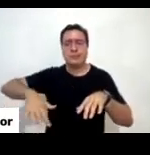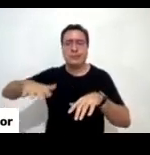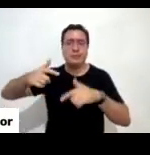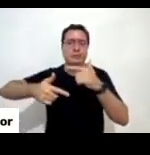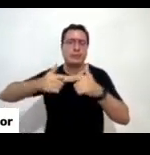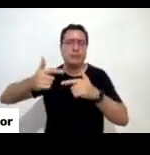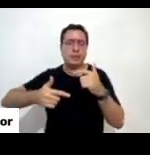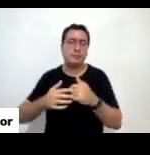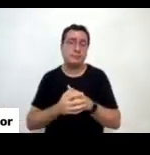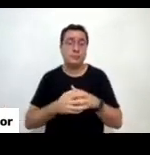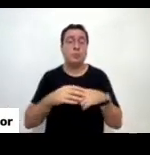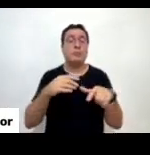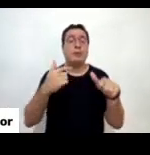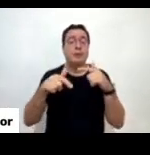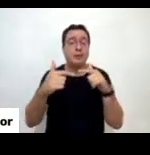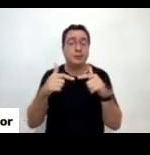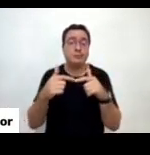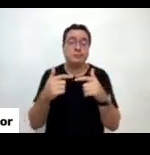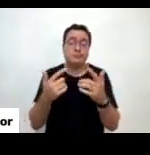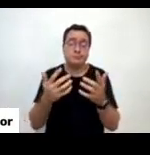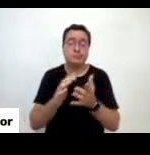no mercado de trabalho.